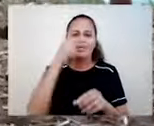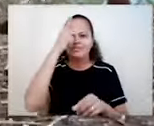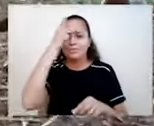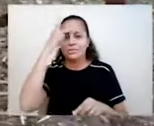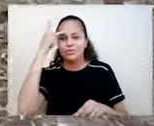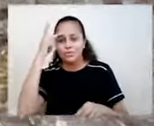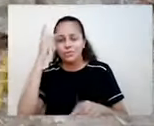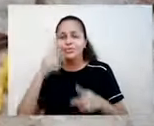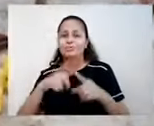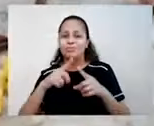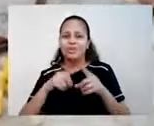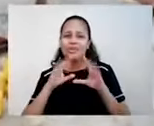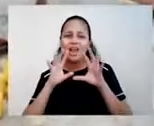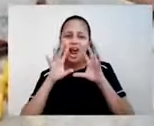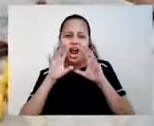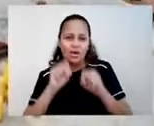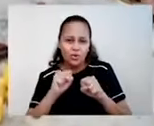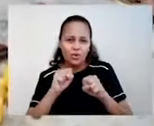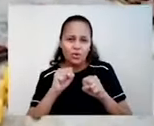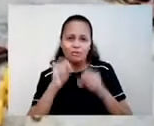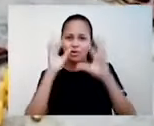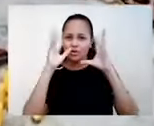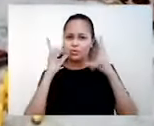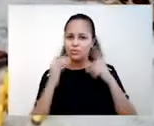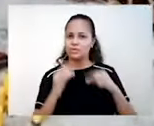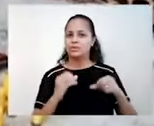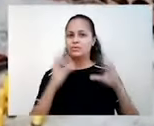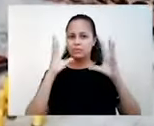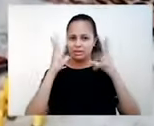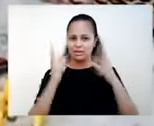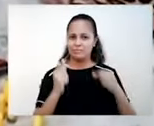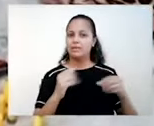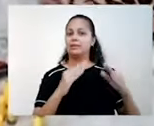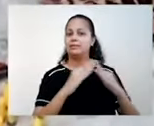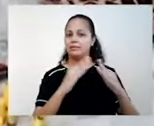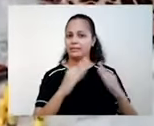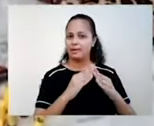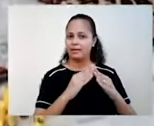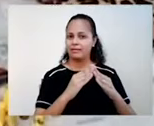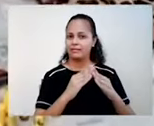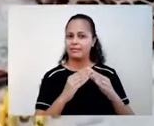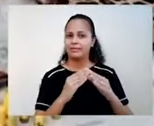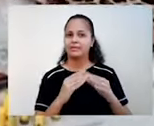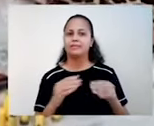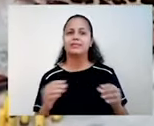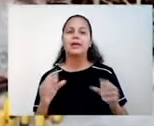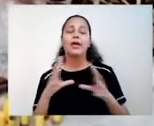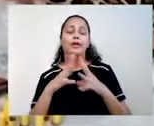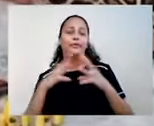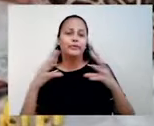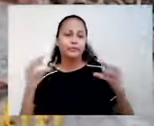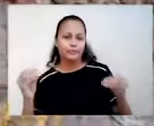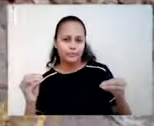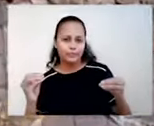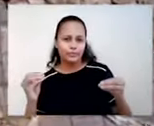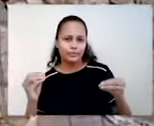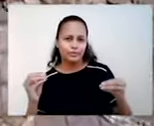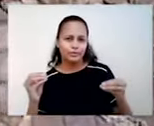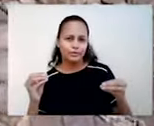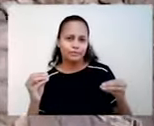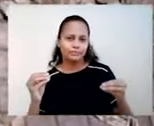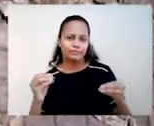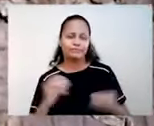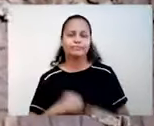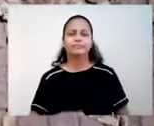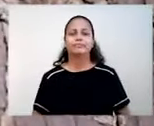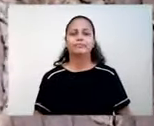que ela pode atacar animais domésticos. No Brasil, ela já praticamente desapareceu da maior parte das regiões Nordeste,